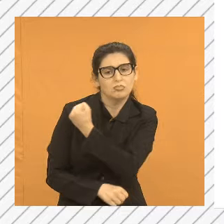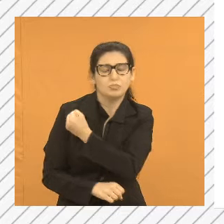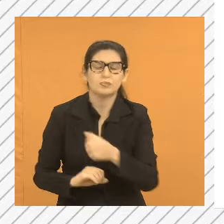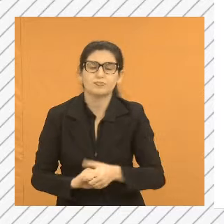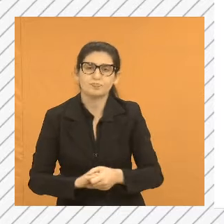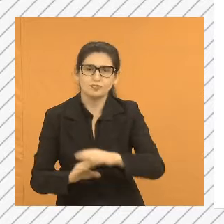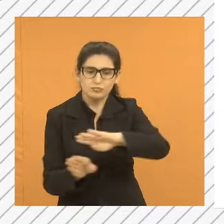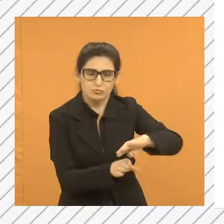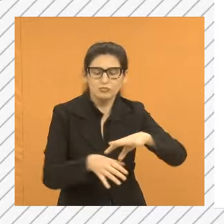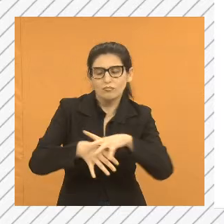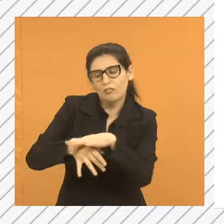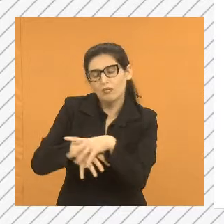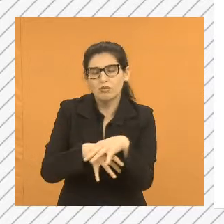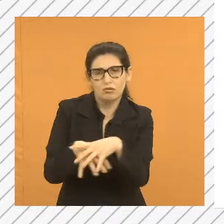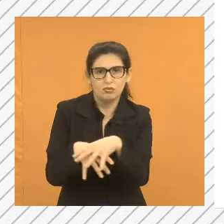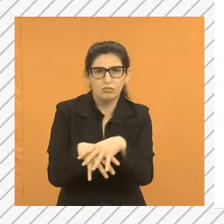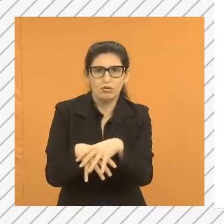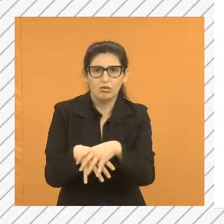notificação compulsória,